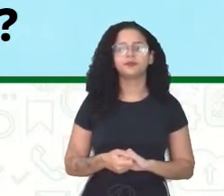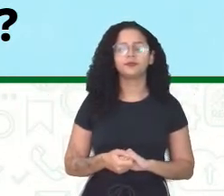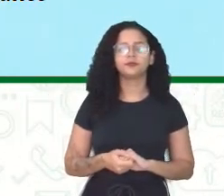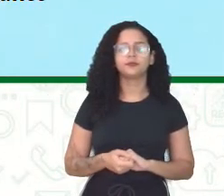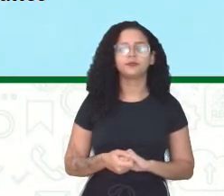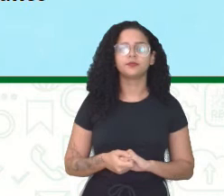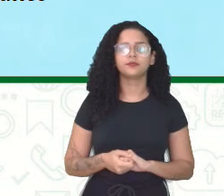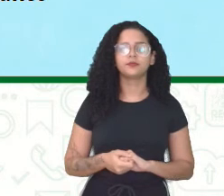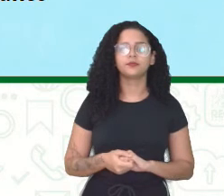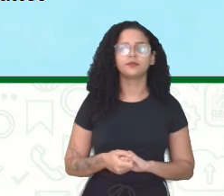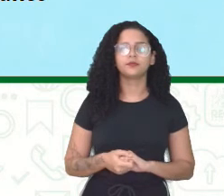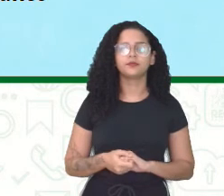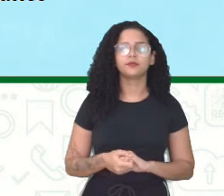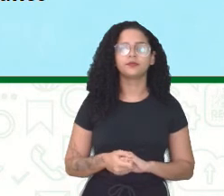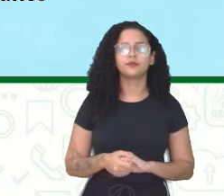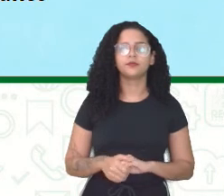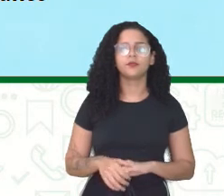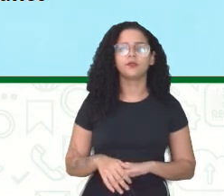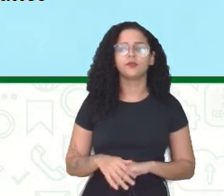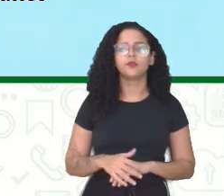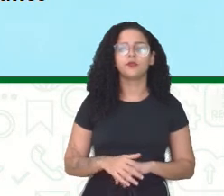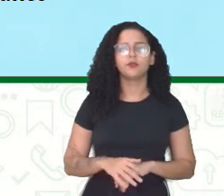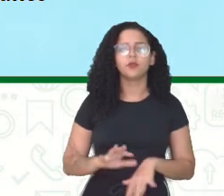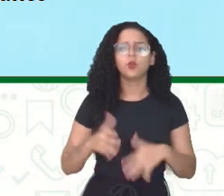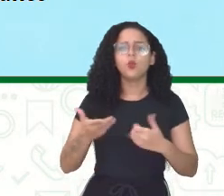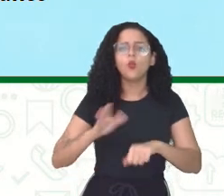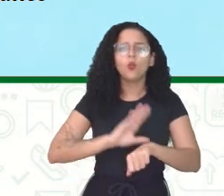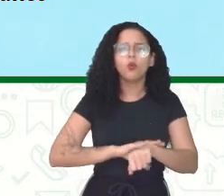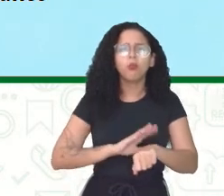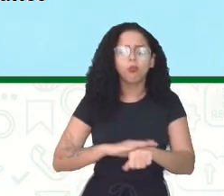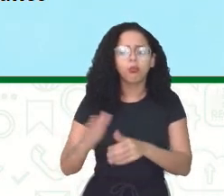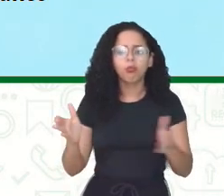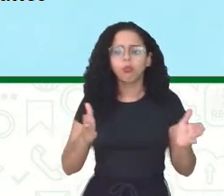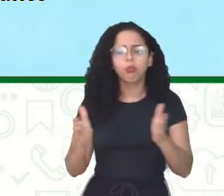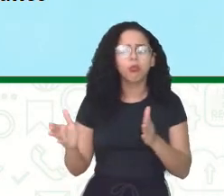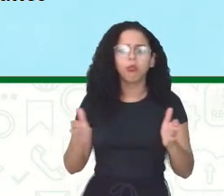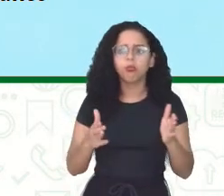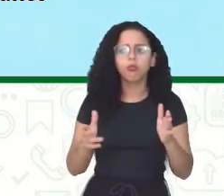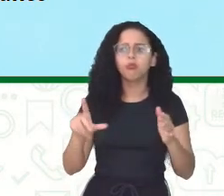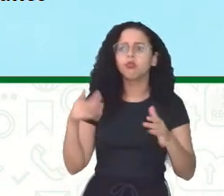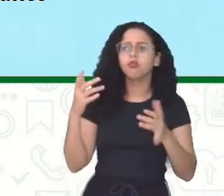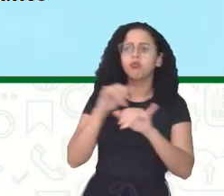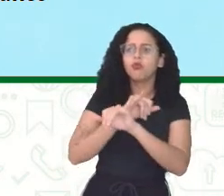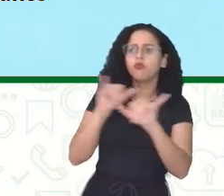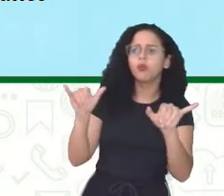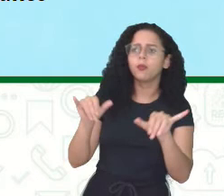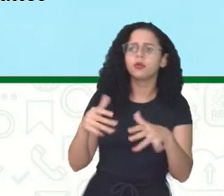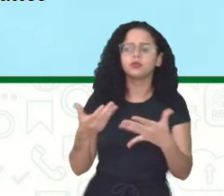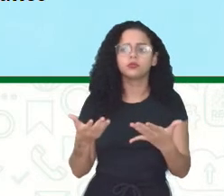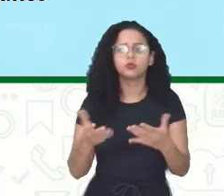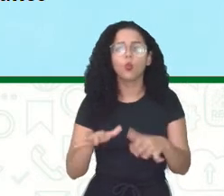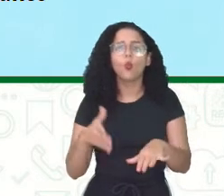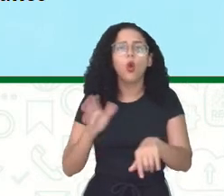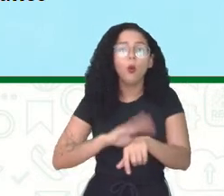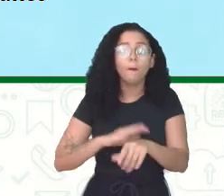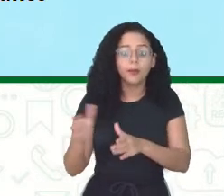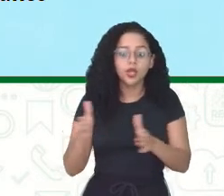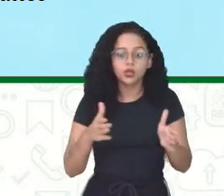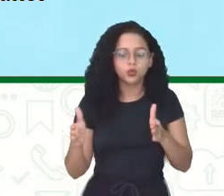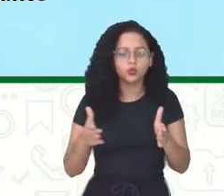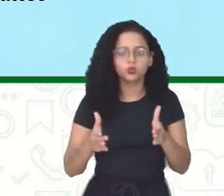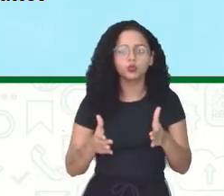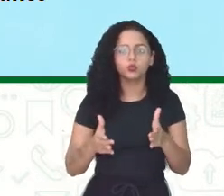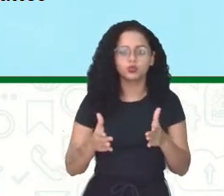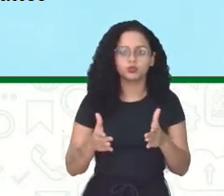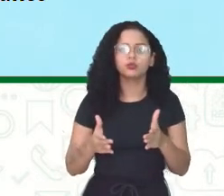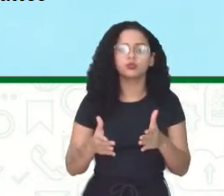temperatura. Vamos lá. Em que período ele está com essa informação?